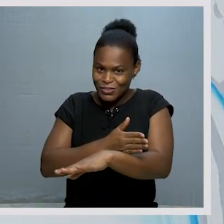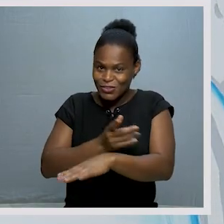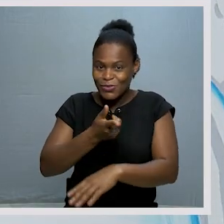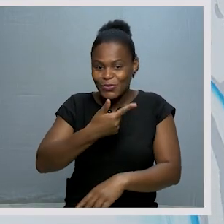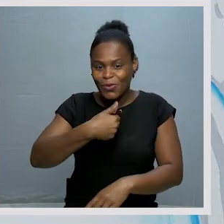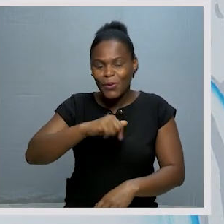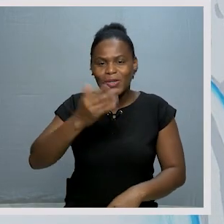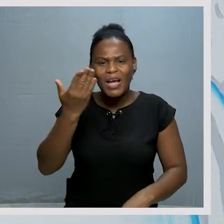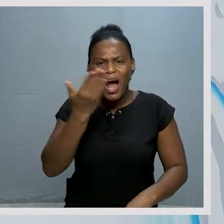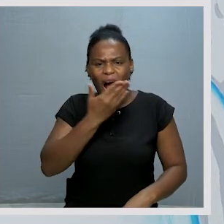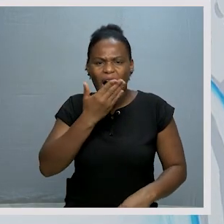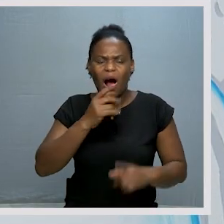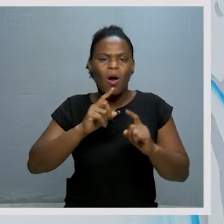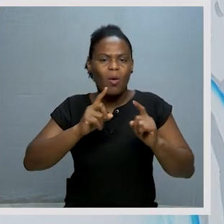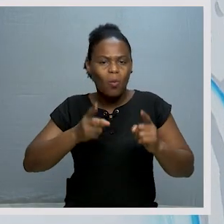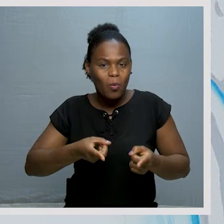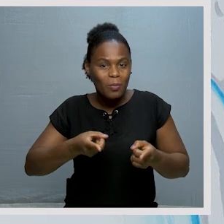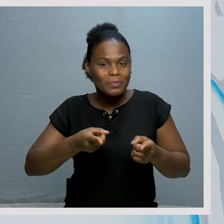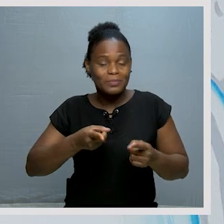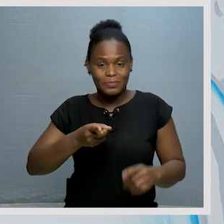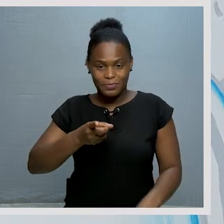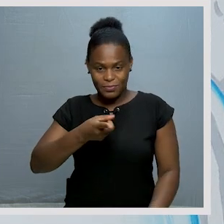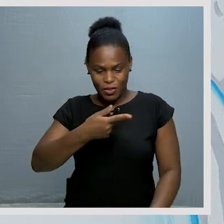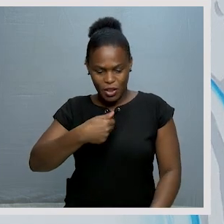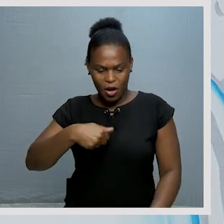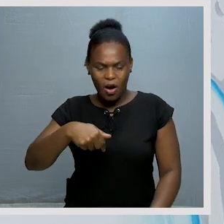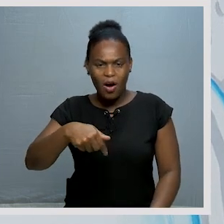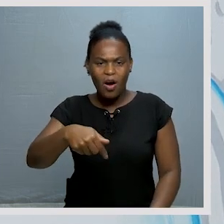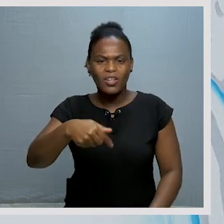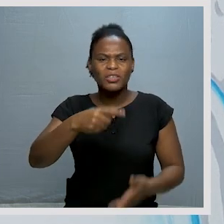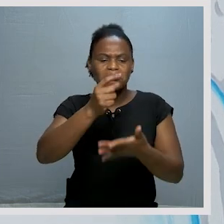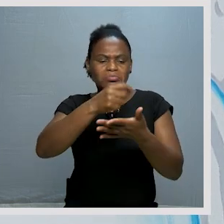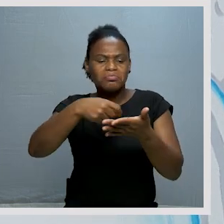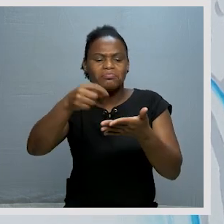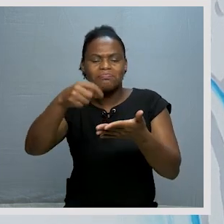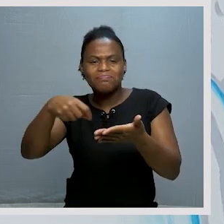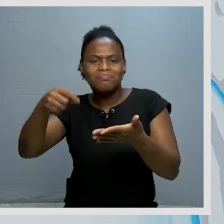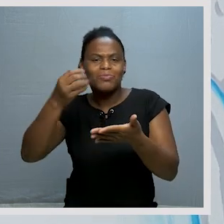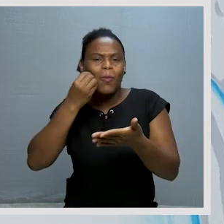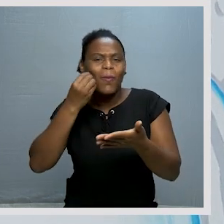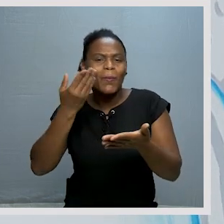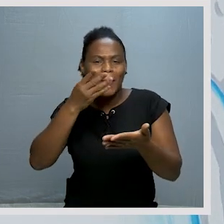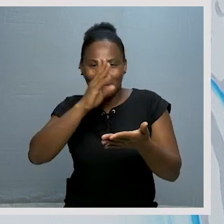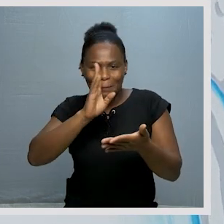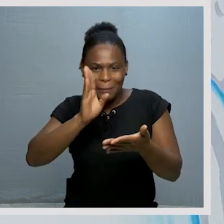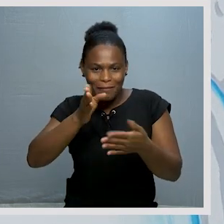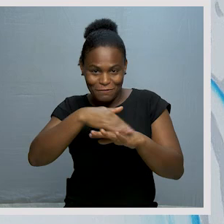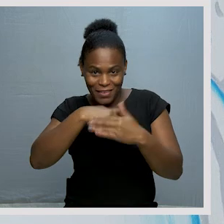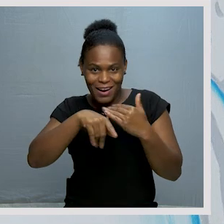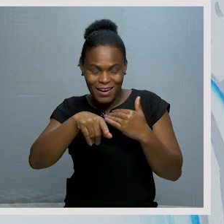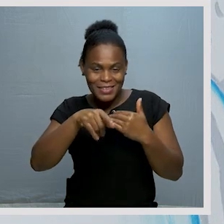propriamente dita a nossa aula, nós vamos treinar a escrita, ou seja, nós